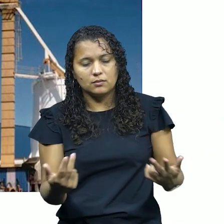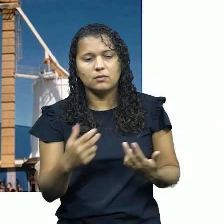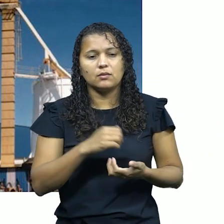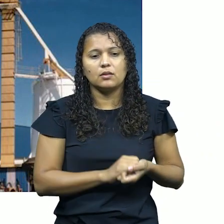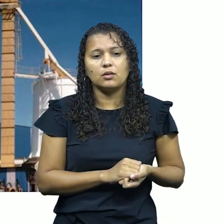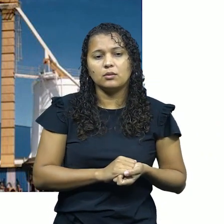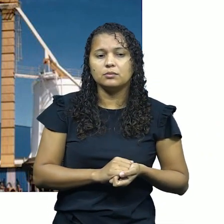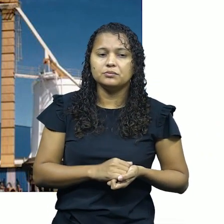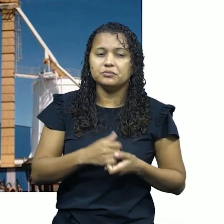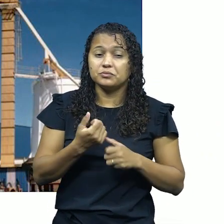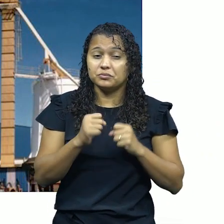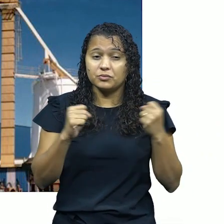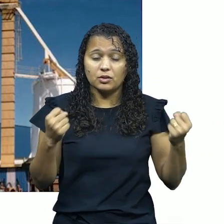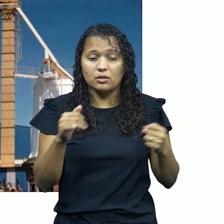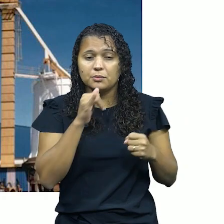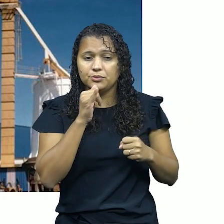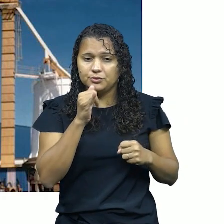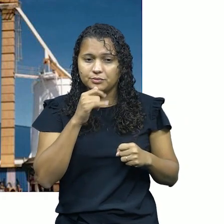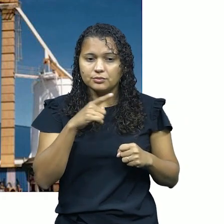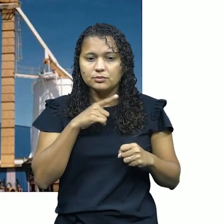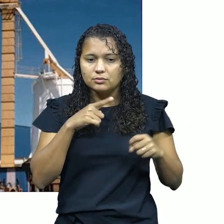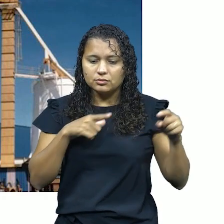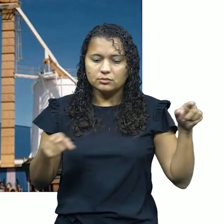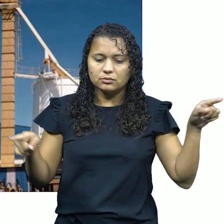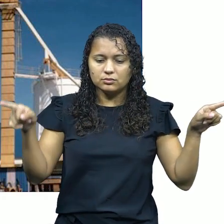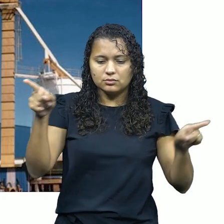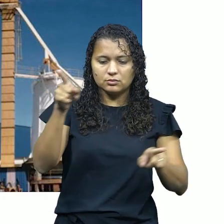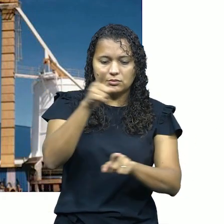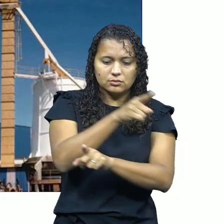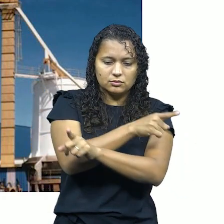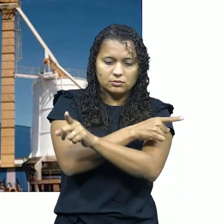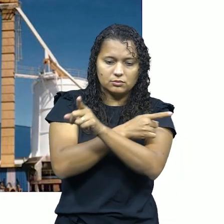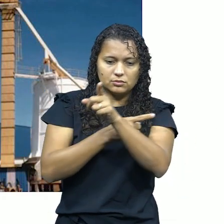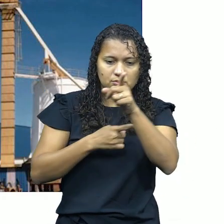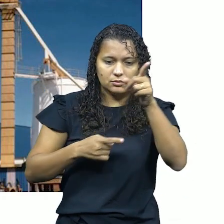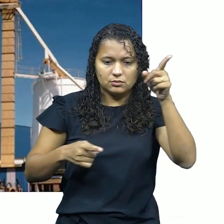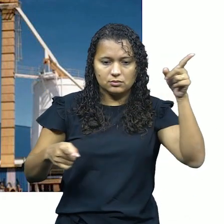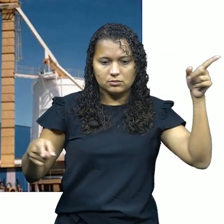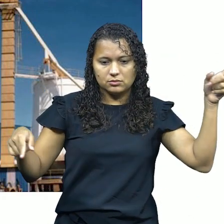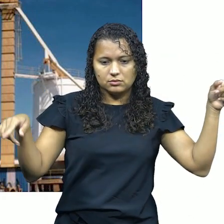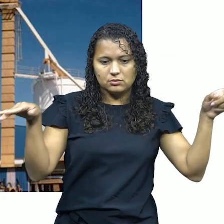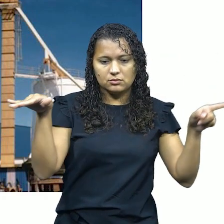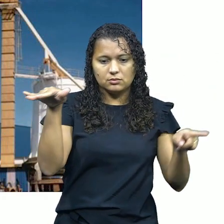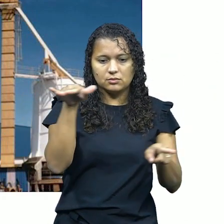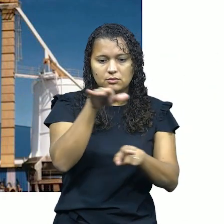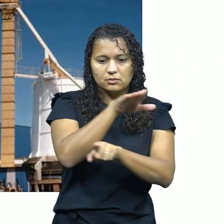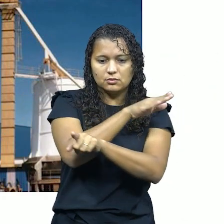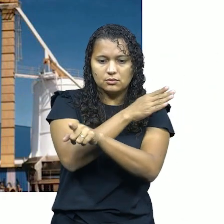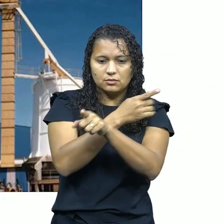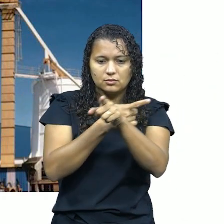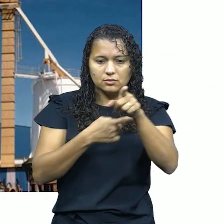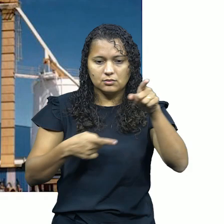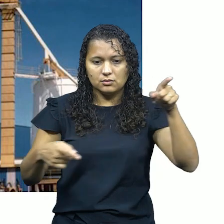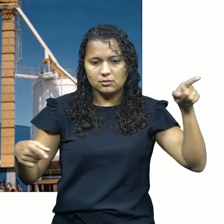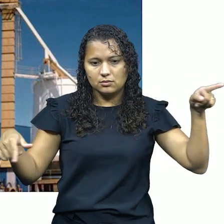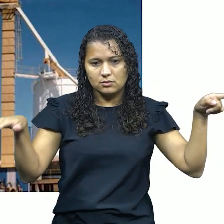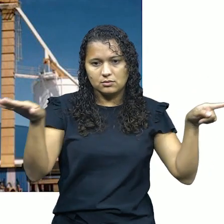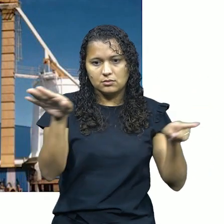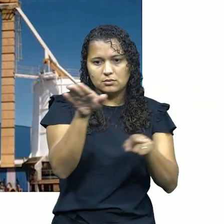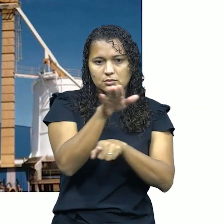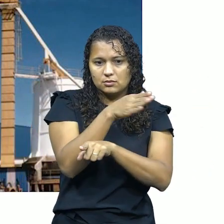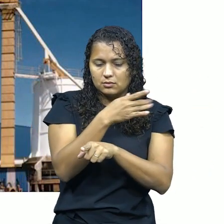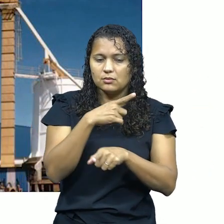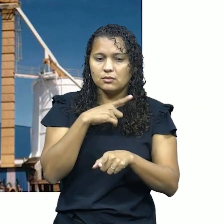granel ou em altos volumes, através de uma correia contínua, que é uma esteira transportadora que se desloca